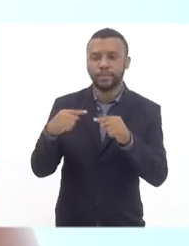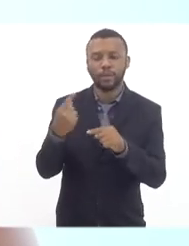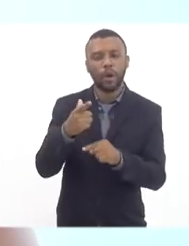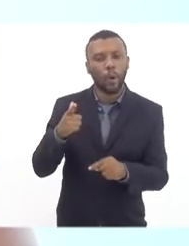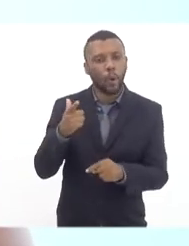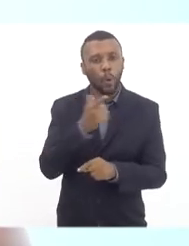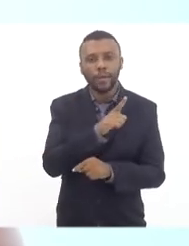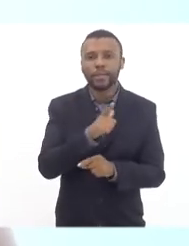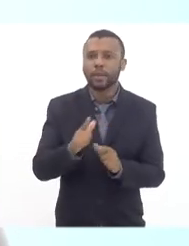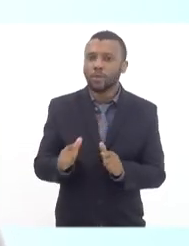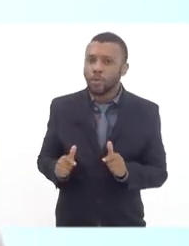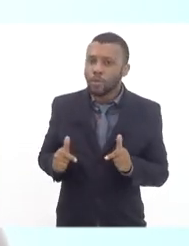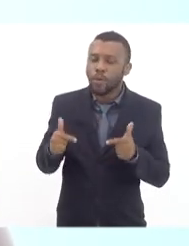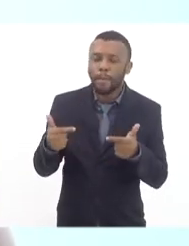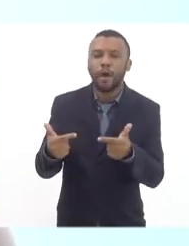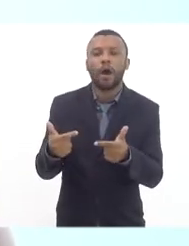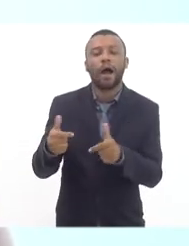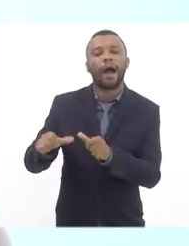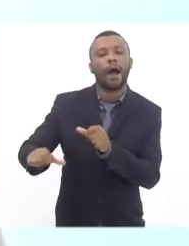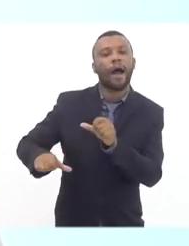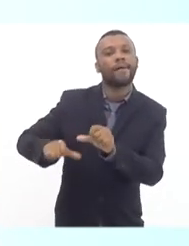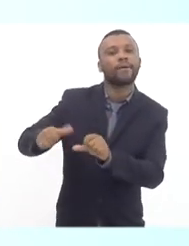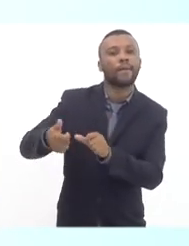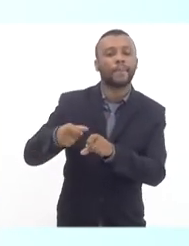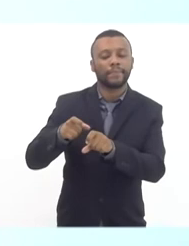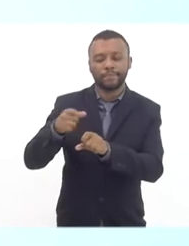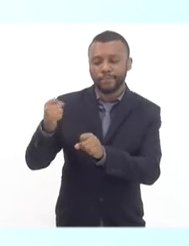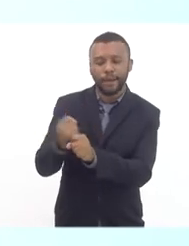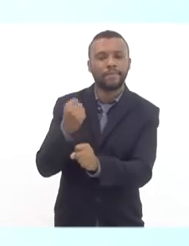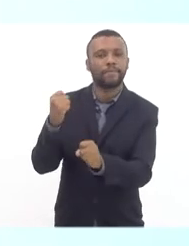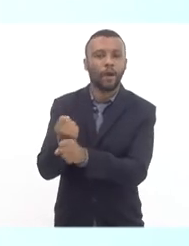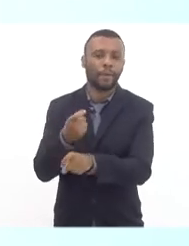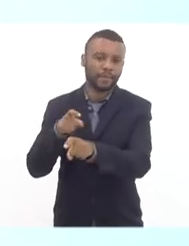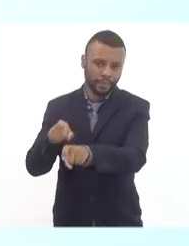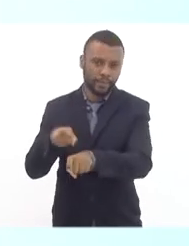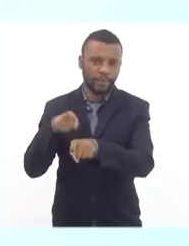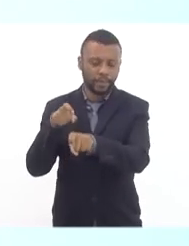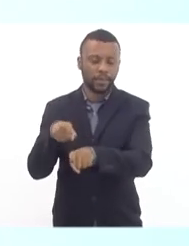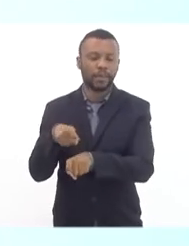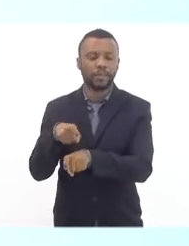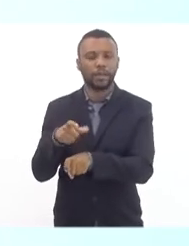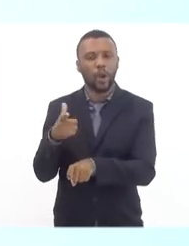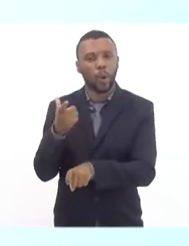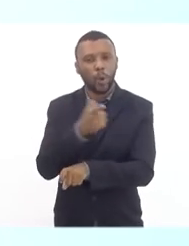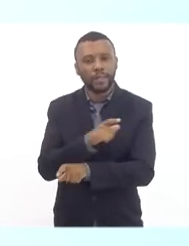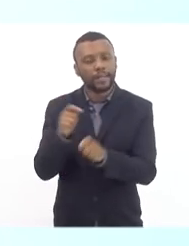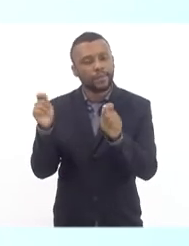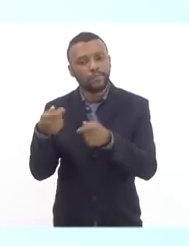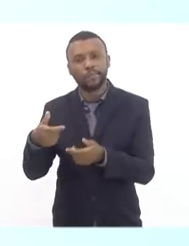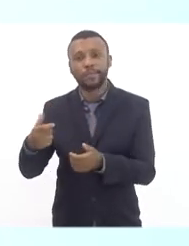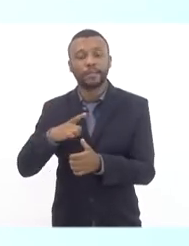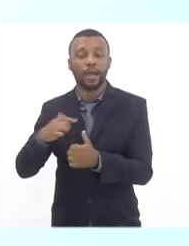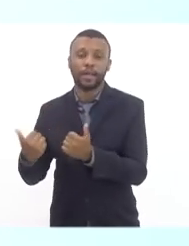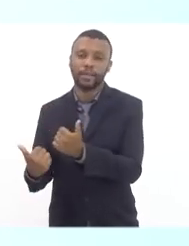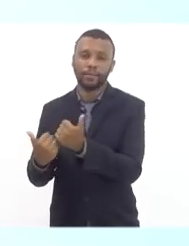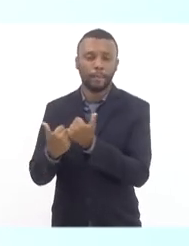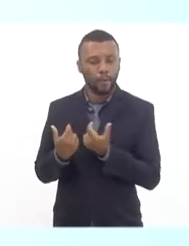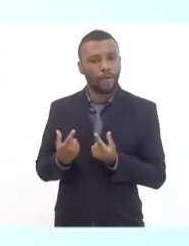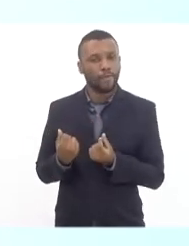os projetos, a reforma da fazenda, obviamente conseguir garantir esse tipo de viabilidade, desse tipo de apoio. E